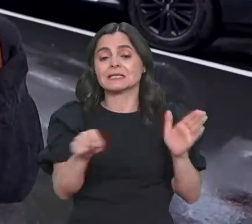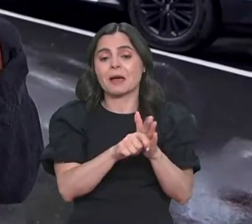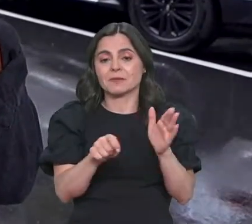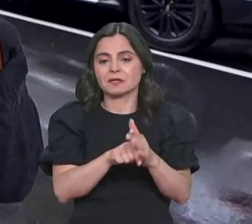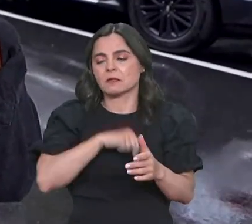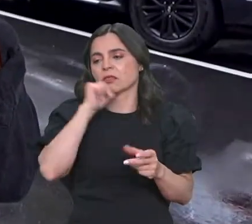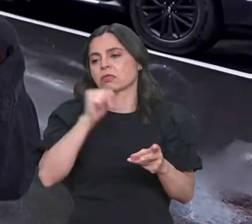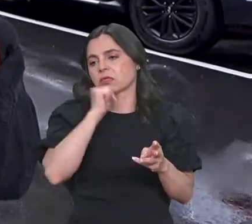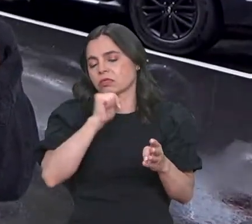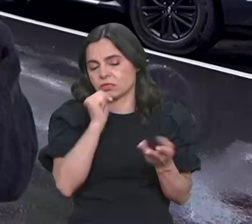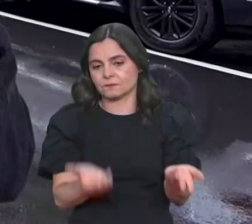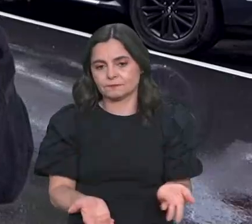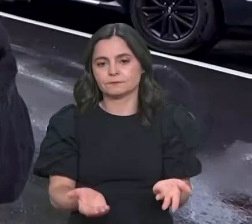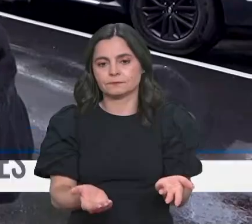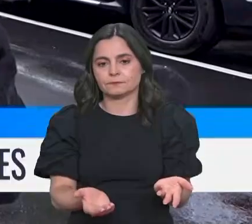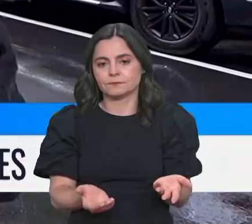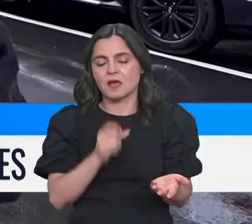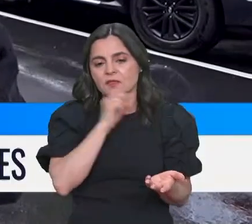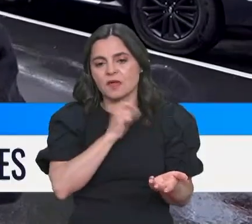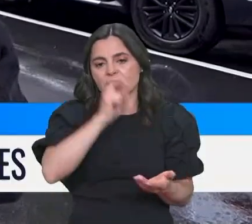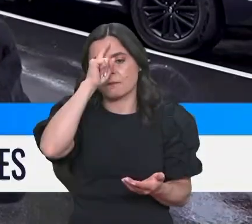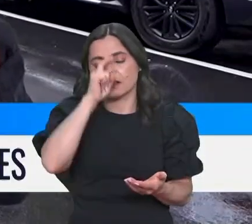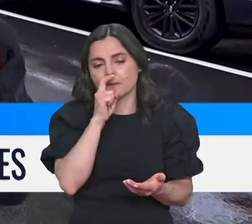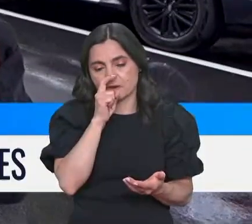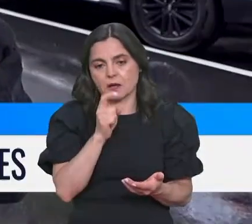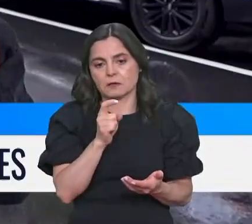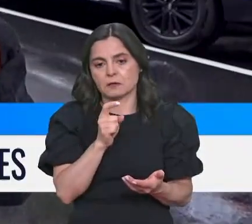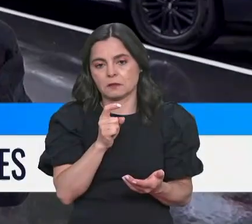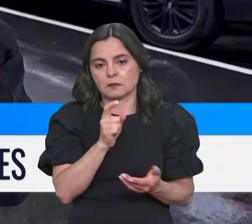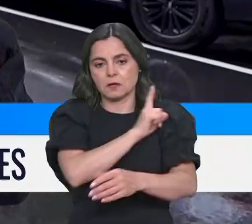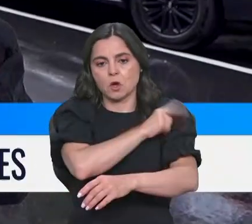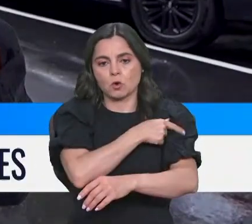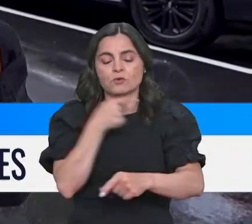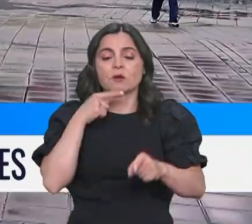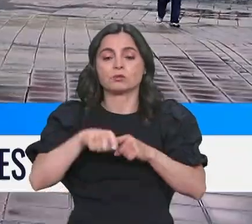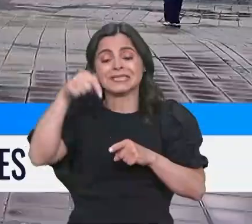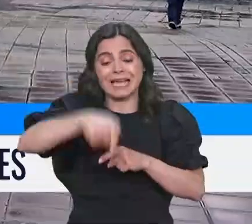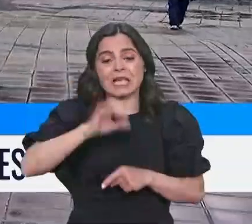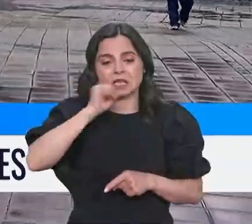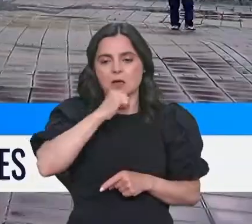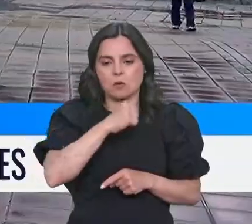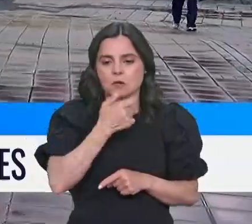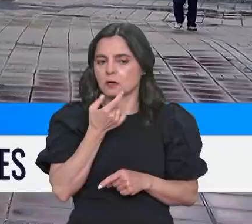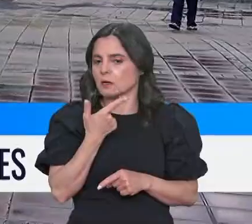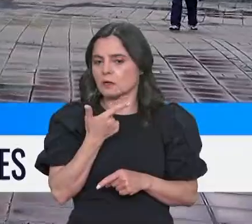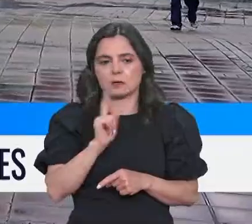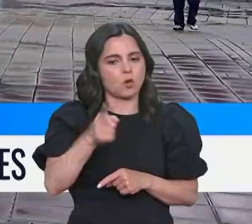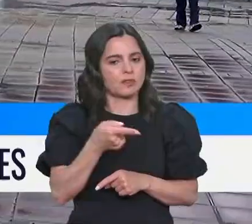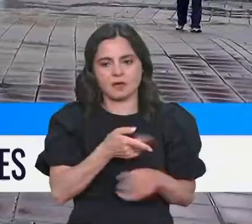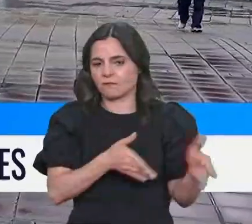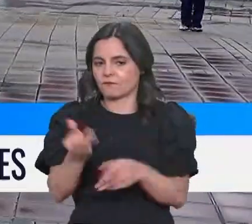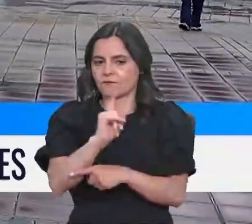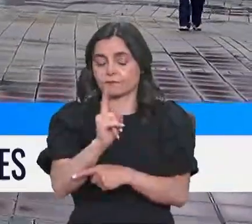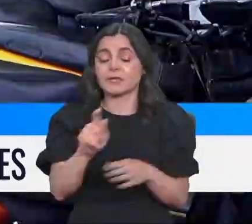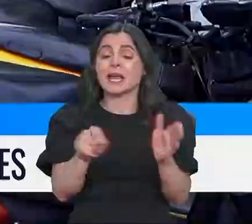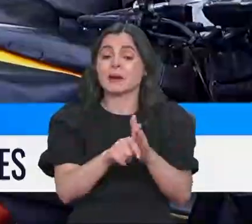permanente serve para lembrar o poder político em Taiwan, militar, que não deve seguir por esse caminho. Essa